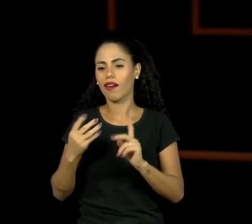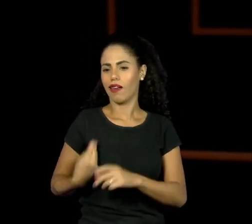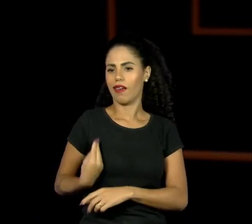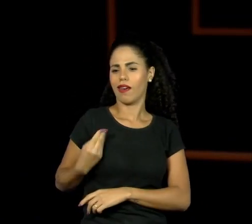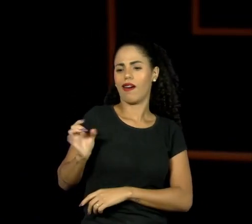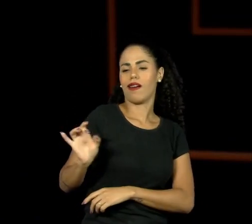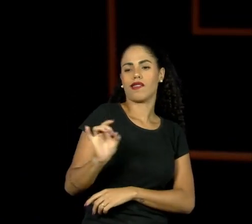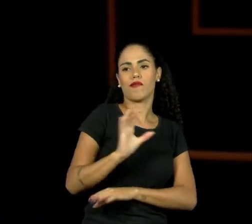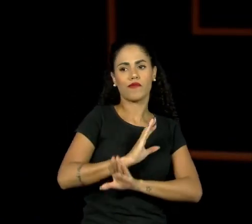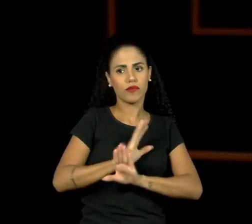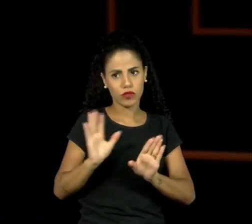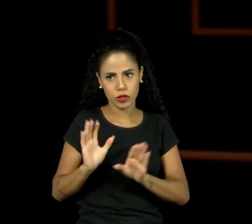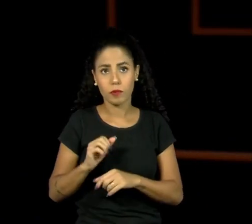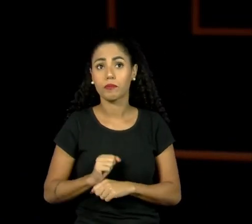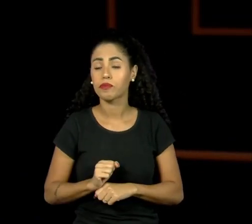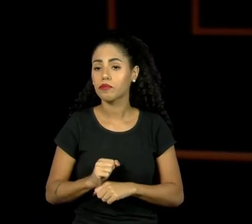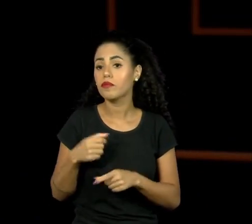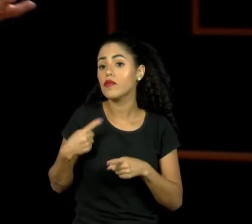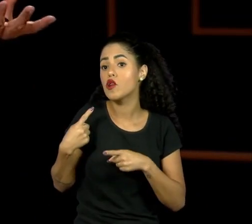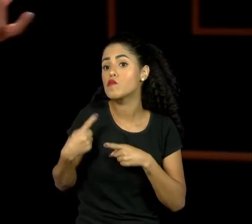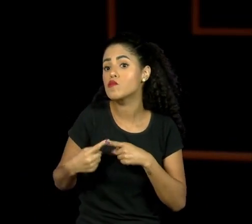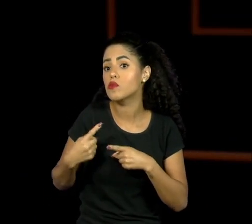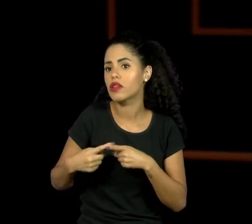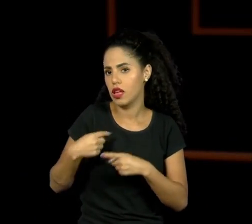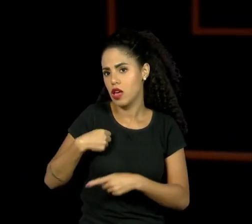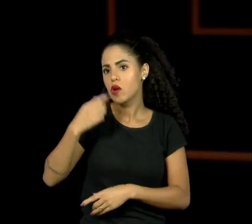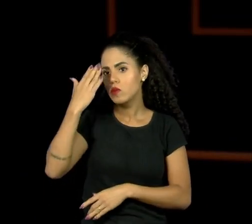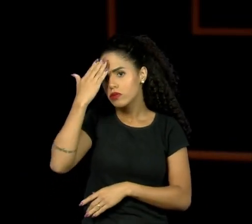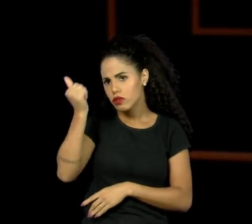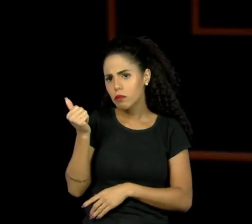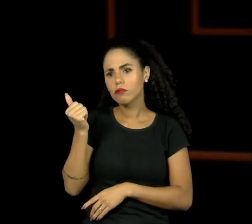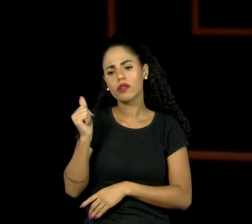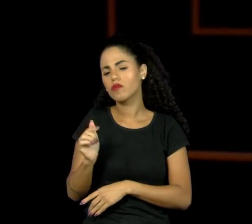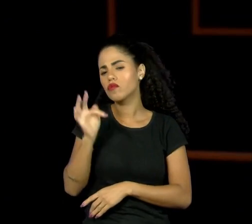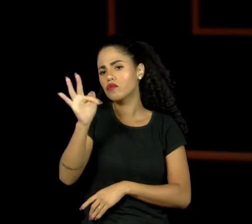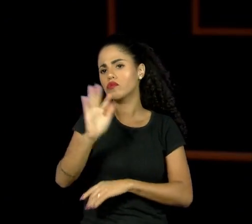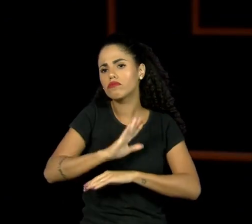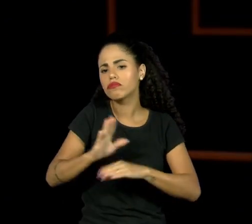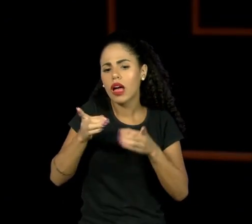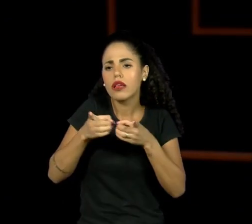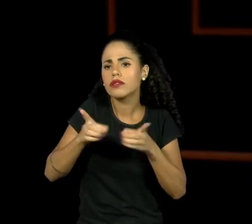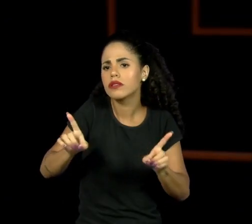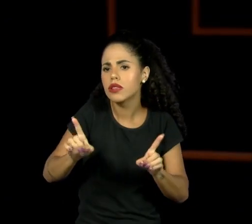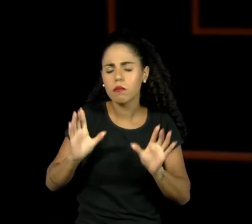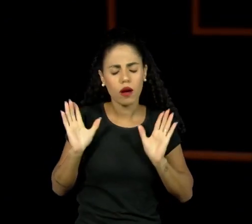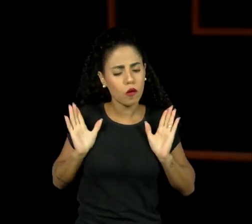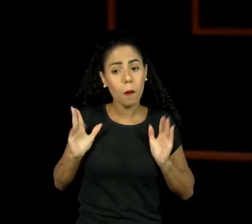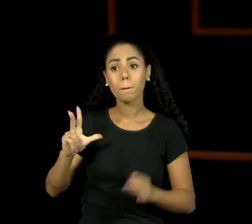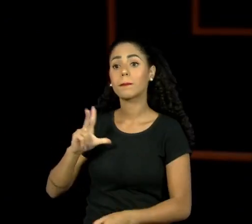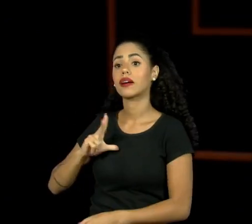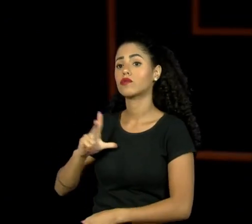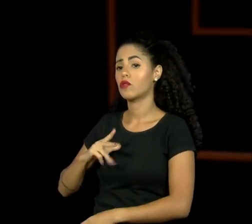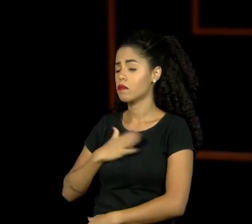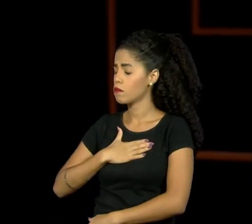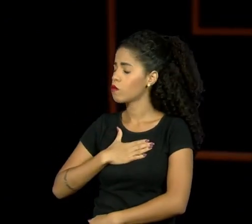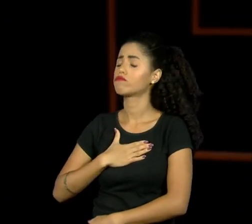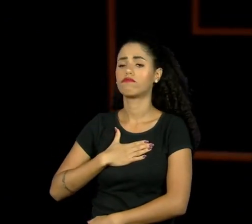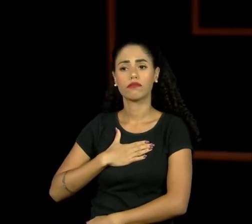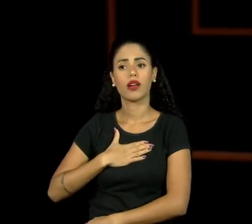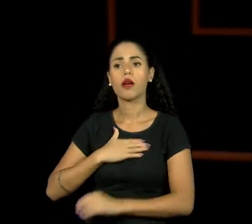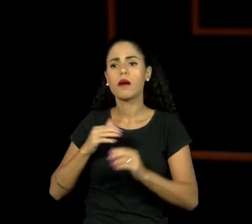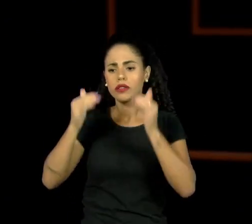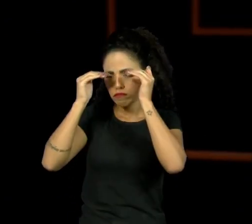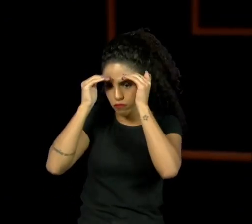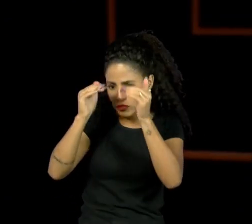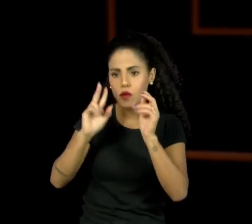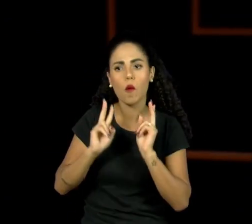não gosto disso. Até porque eu sabia que um dia a gente ia ficar todo mundo bem. Claro. Separou por nossas razões e continua aquele respeito. Vai